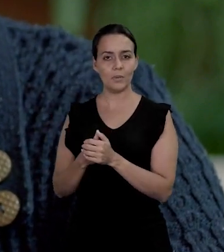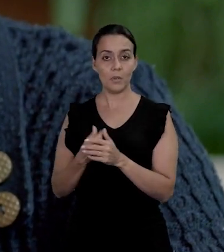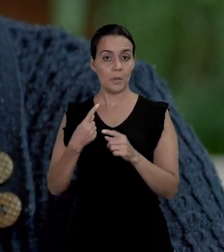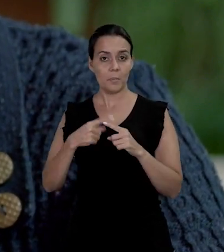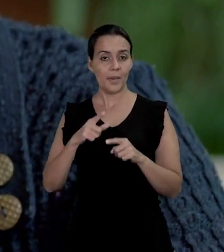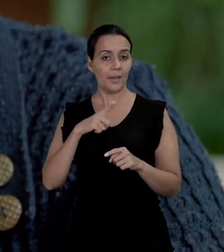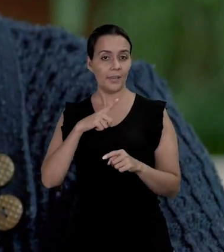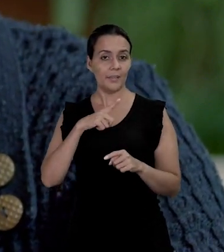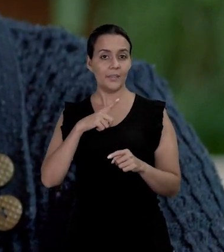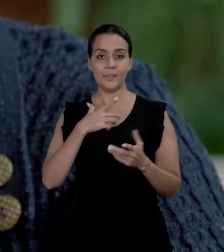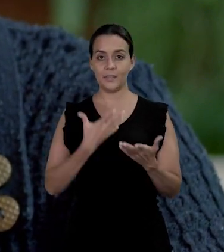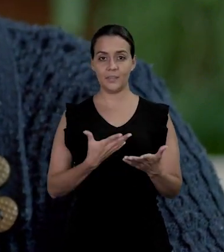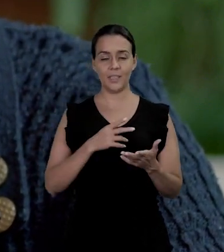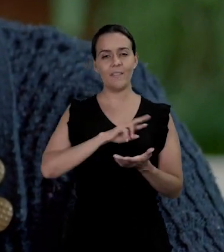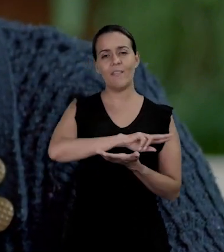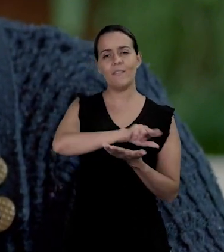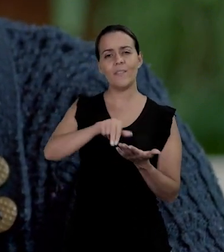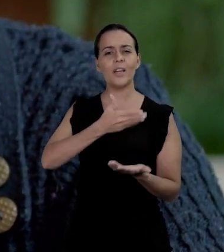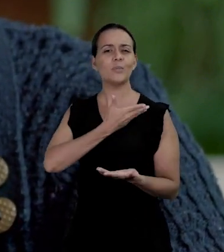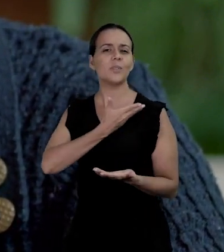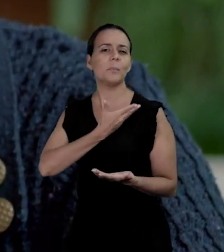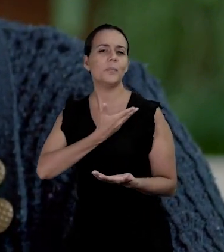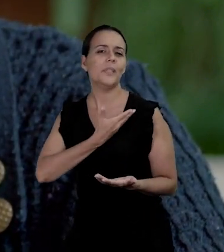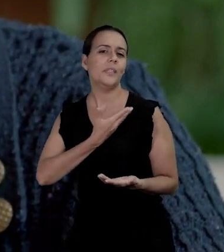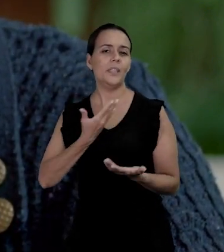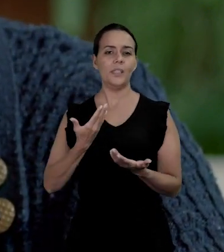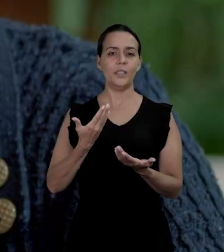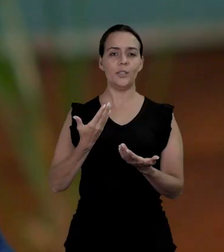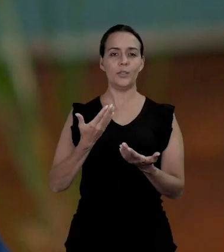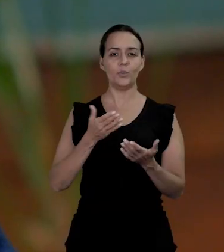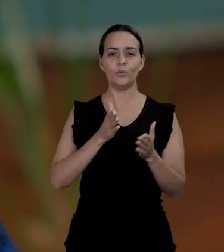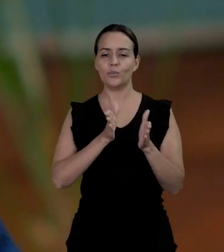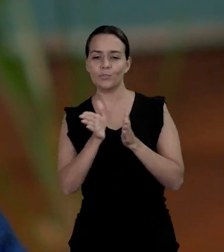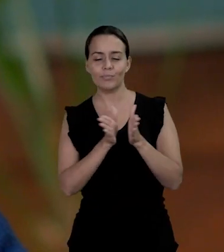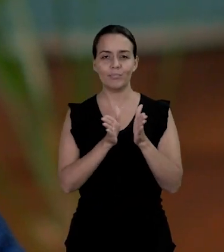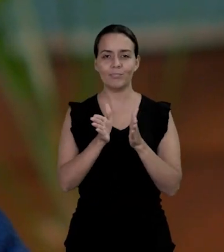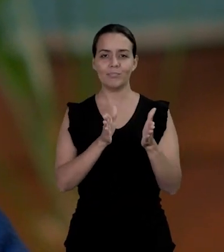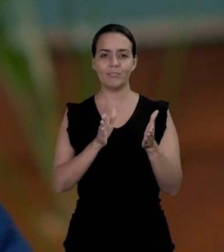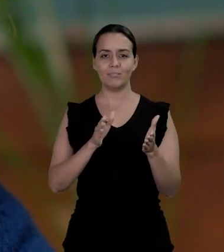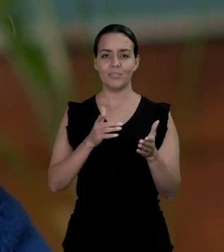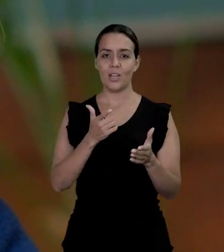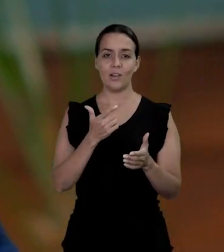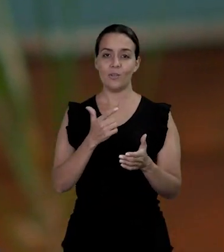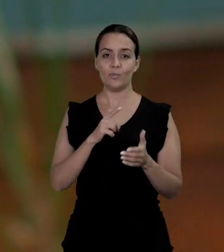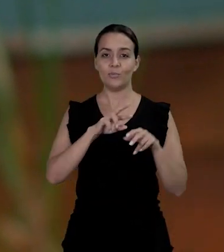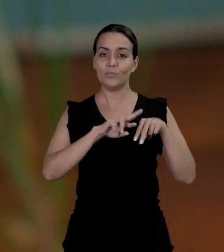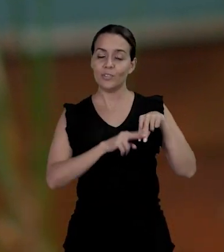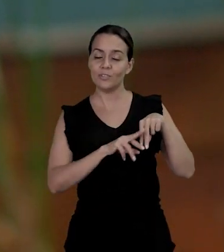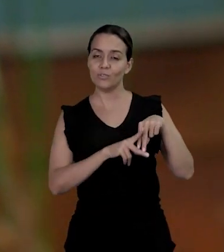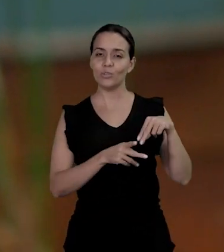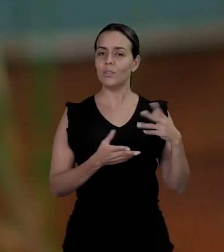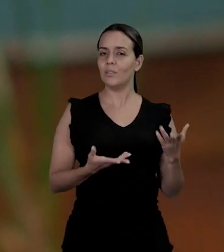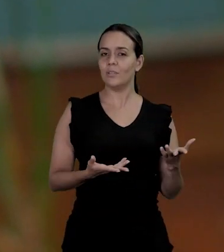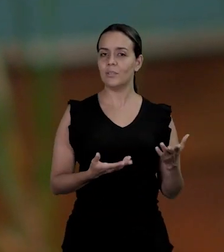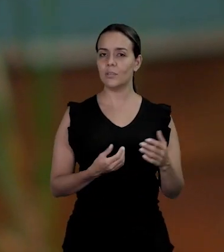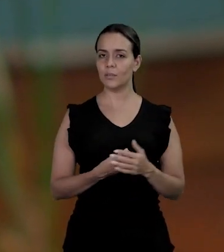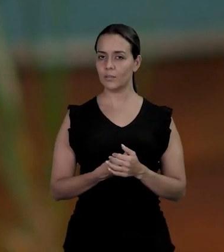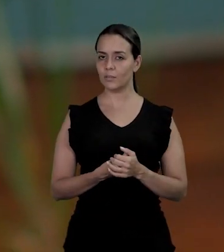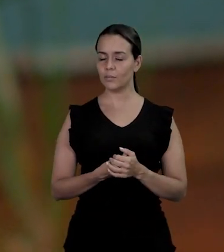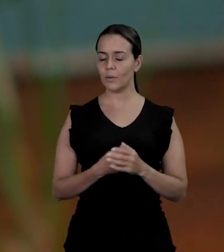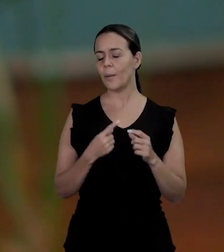Mas ele tem vários amigos que são não binários, que são agênero. E pensar como que a própria